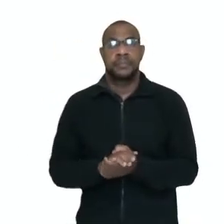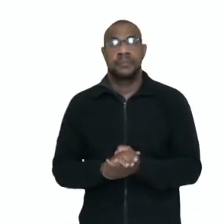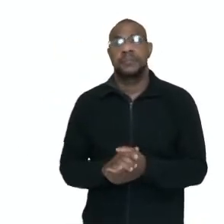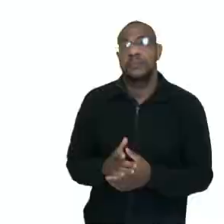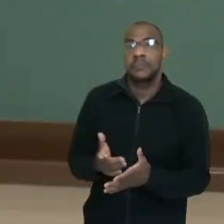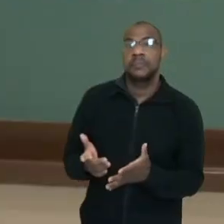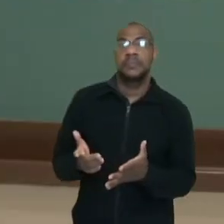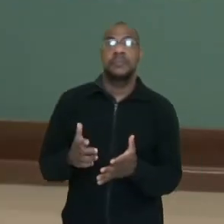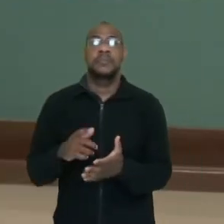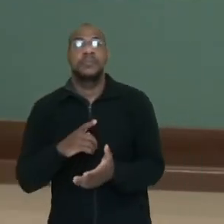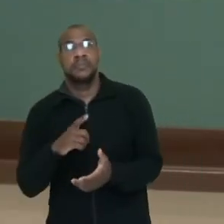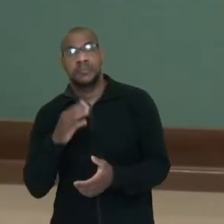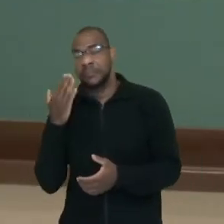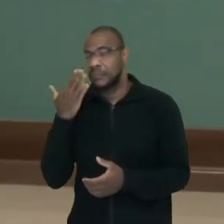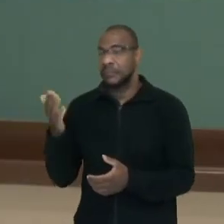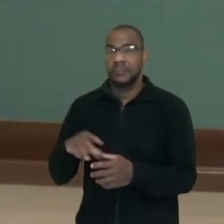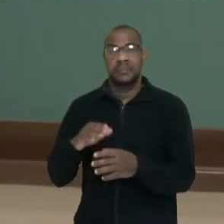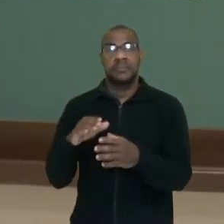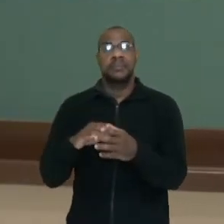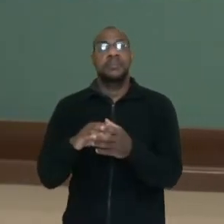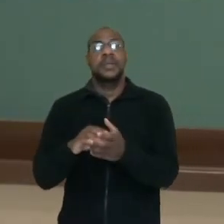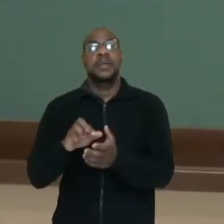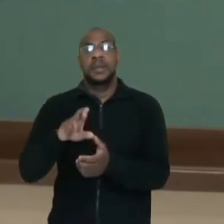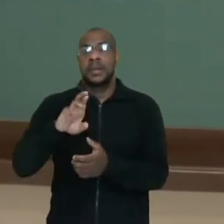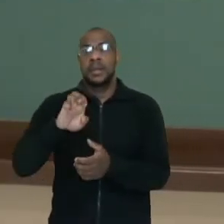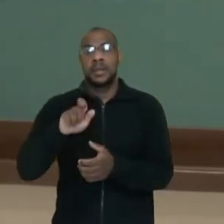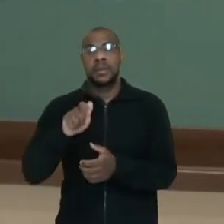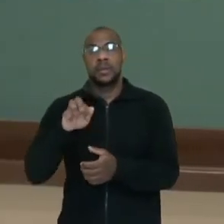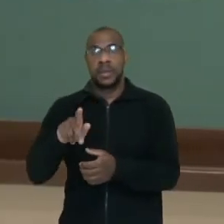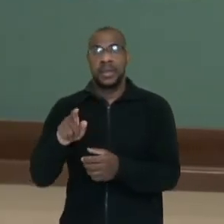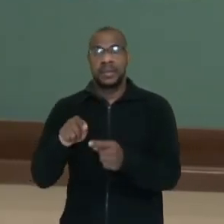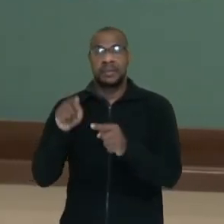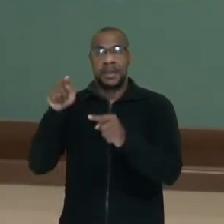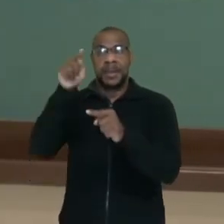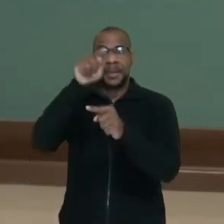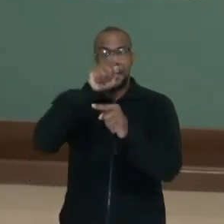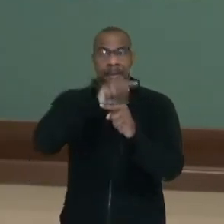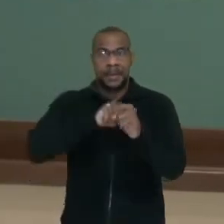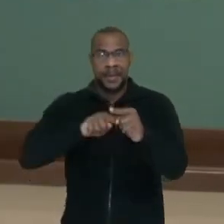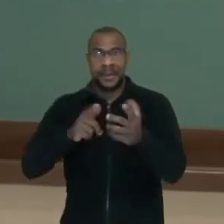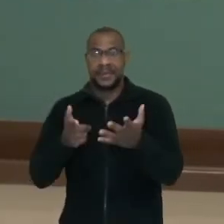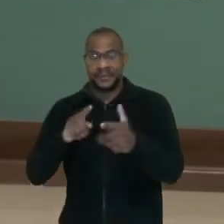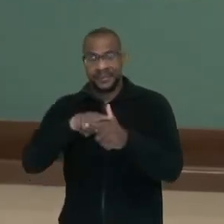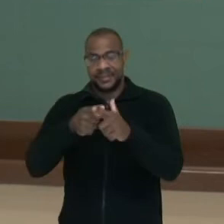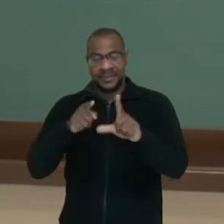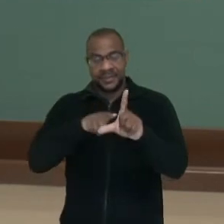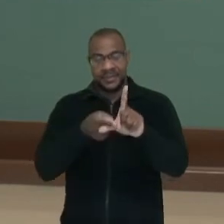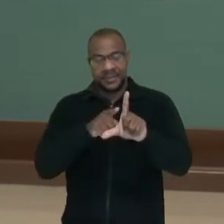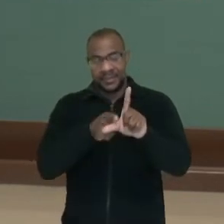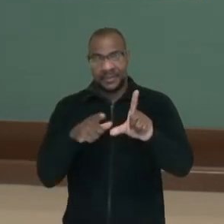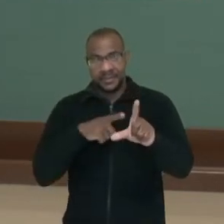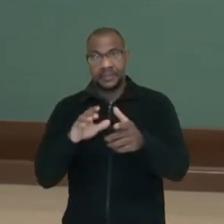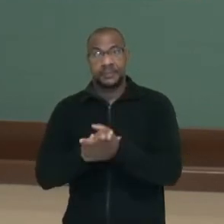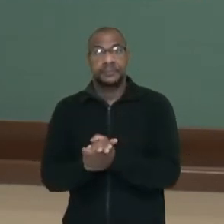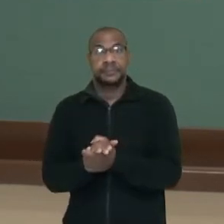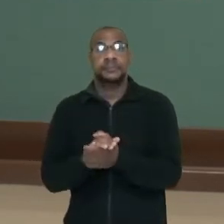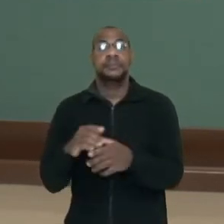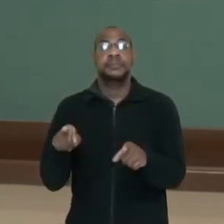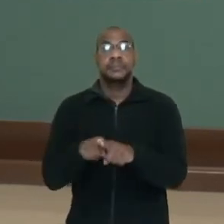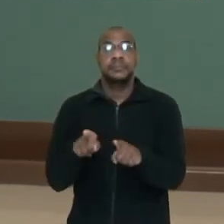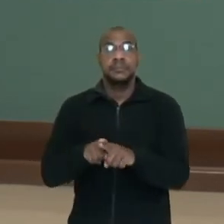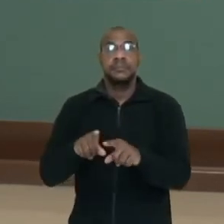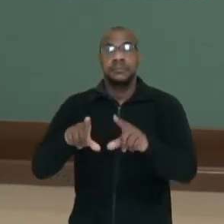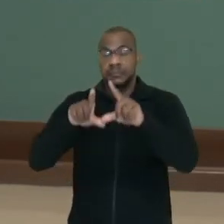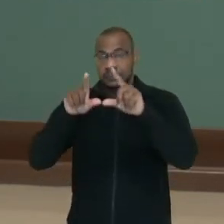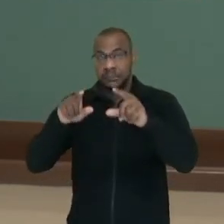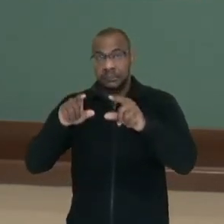igual, gente. Todos os lados, todos os ângulos, é uma festa. A medida desses ângulos também está em função do número de lados de um